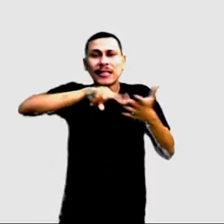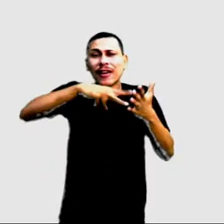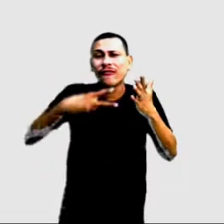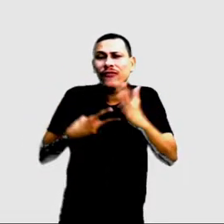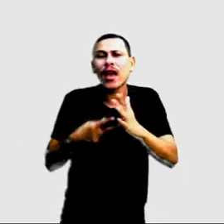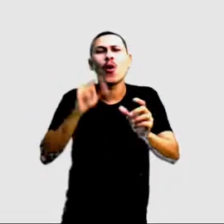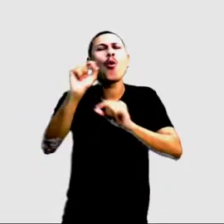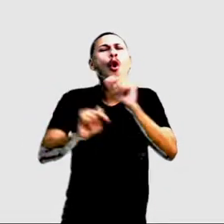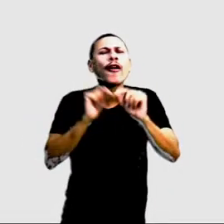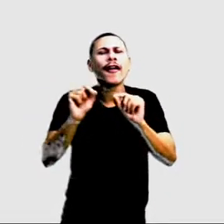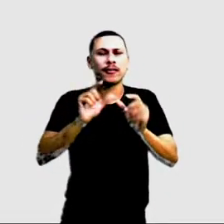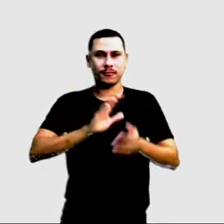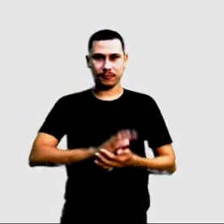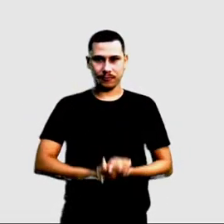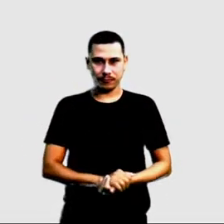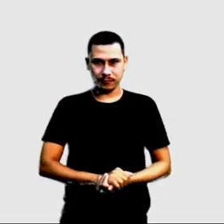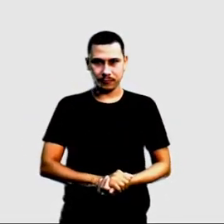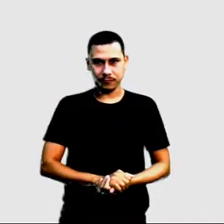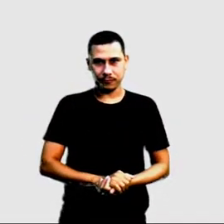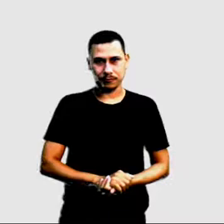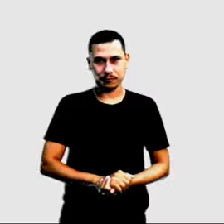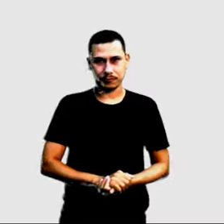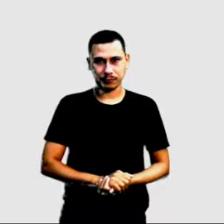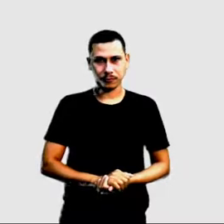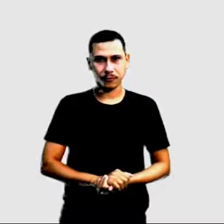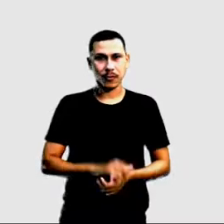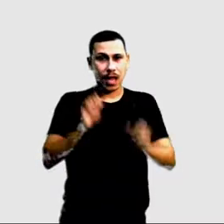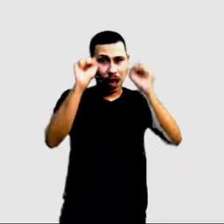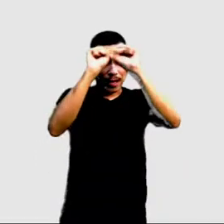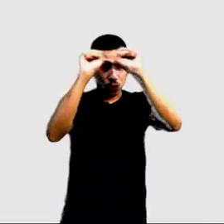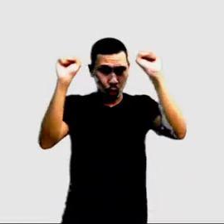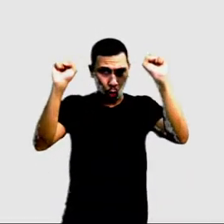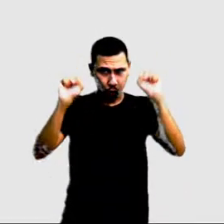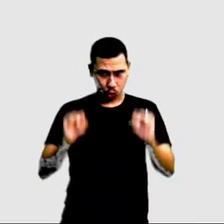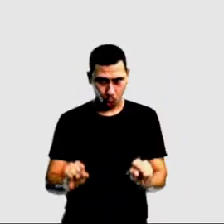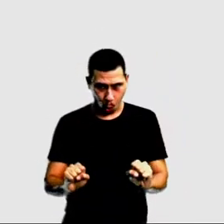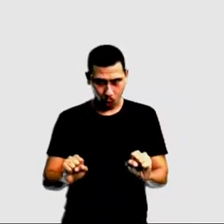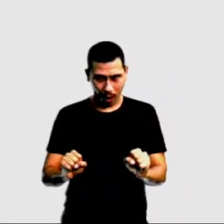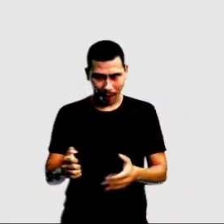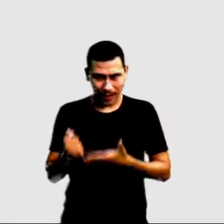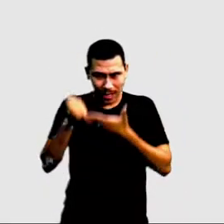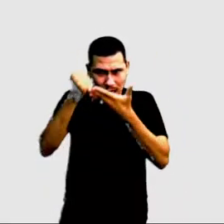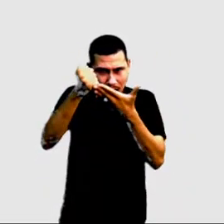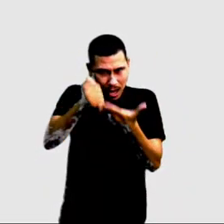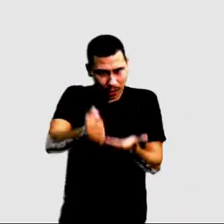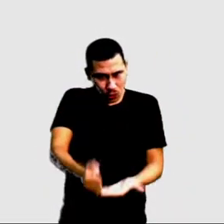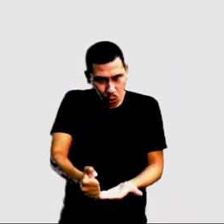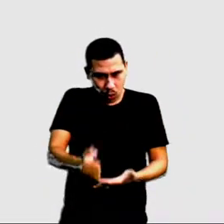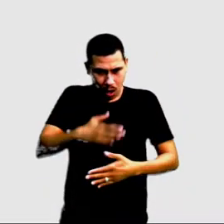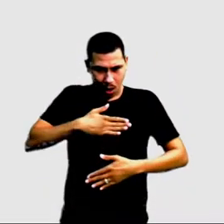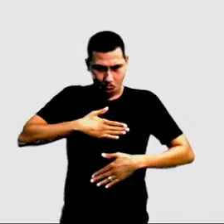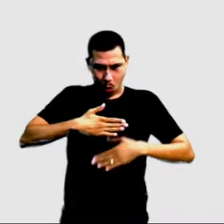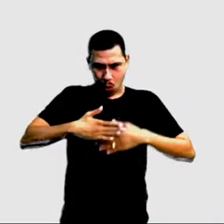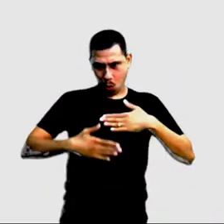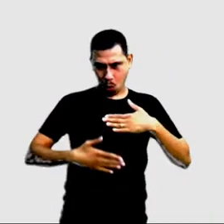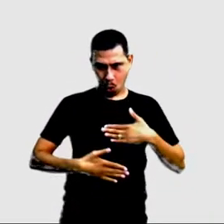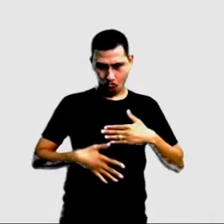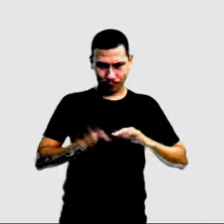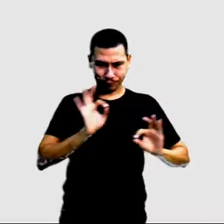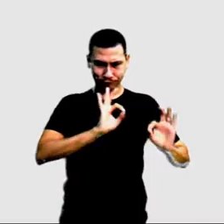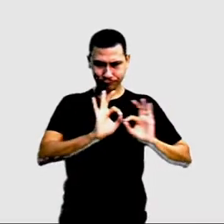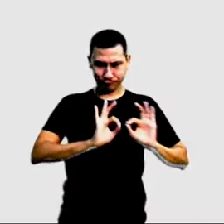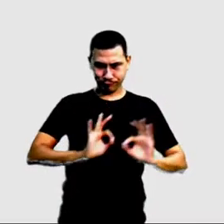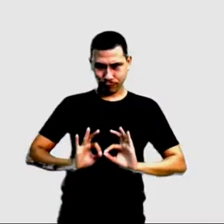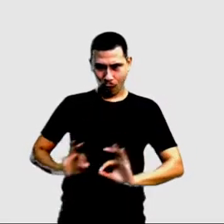Células são unidades estruturais e funcionais dos seres vivos. Quer dizer que